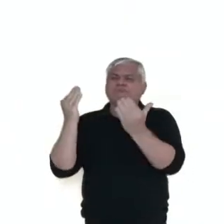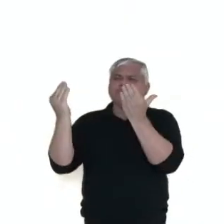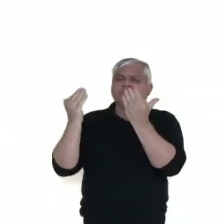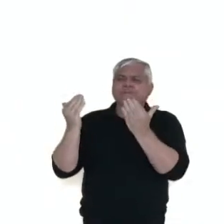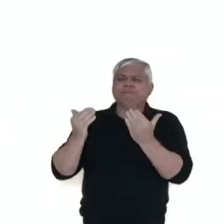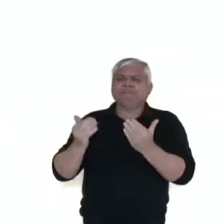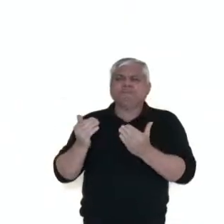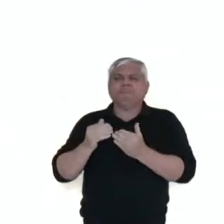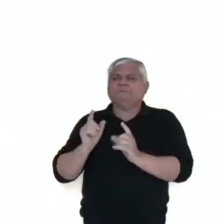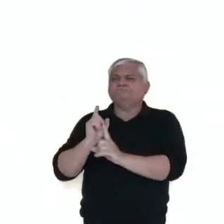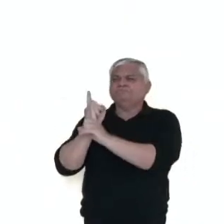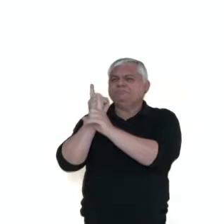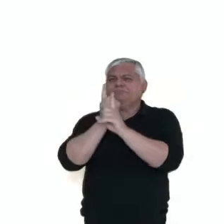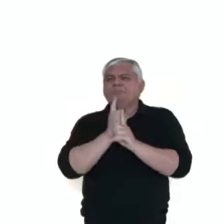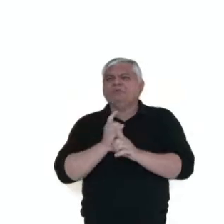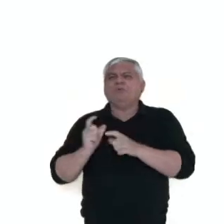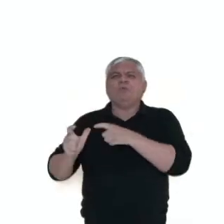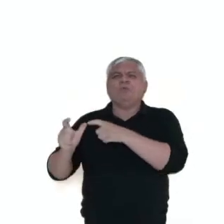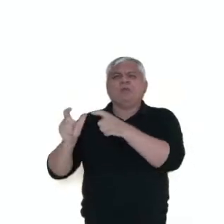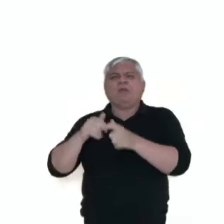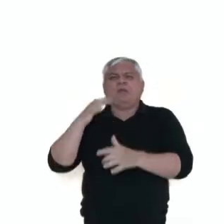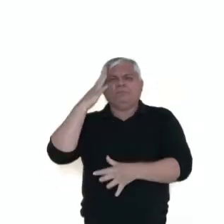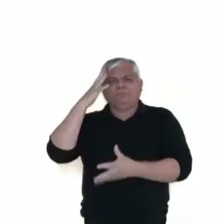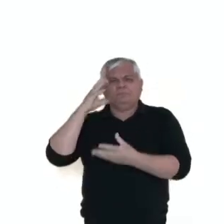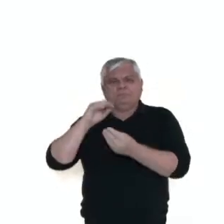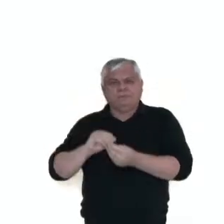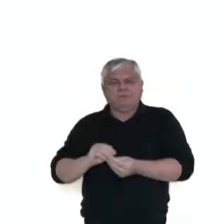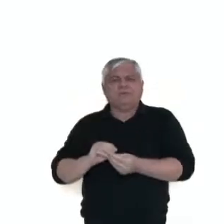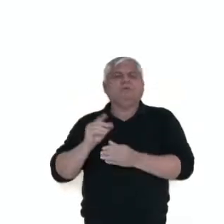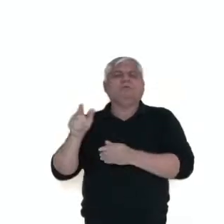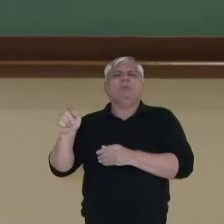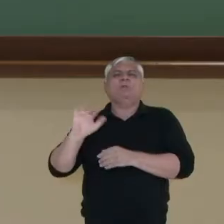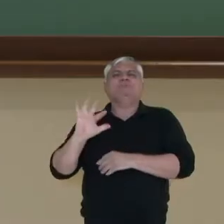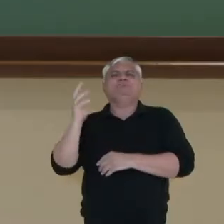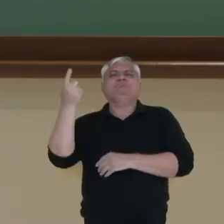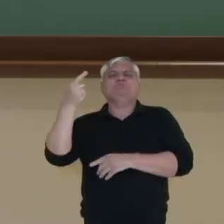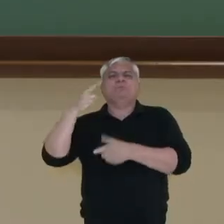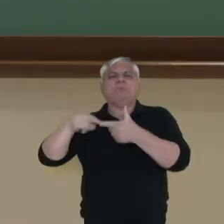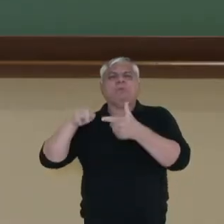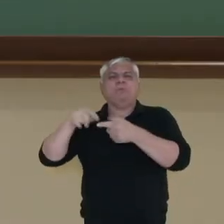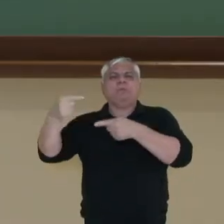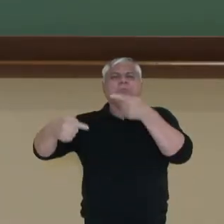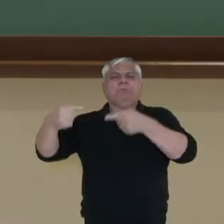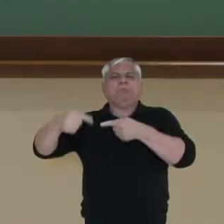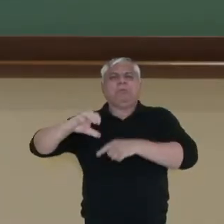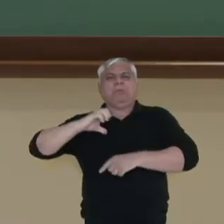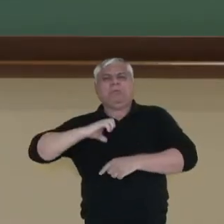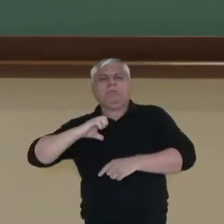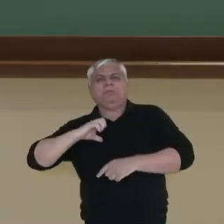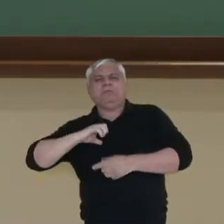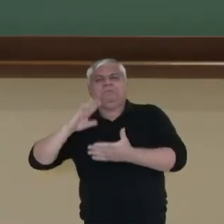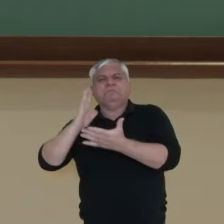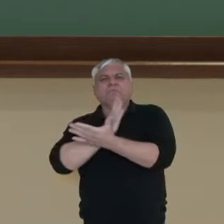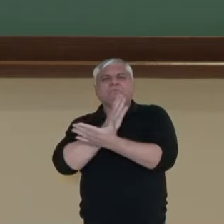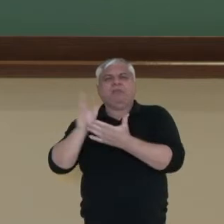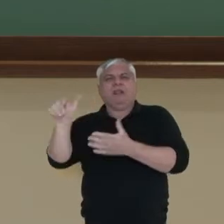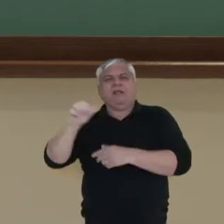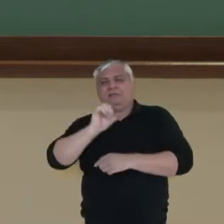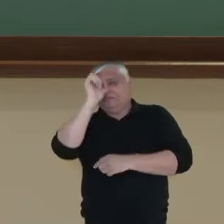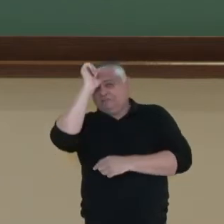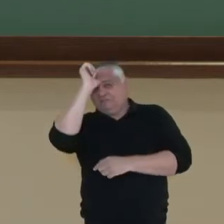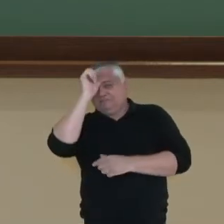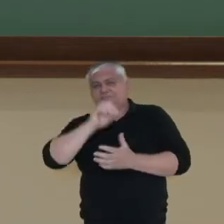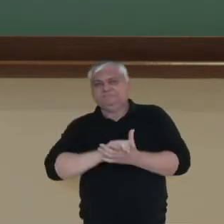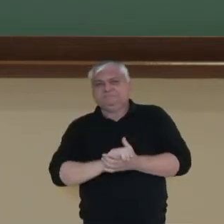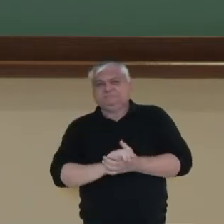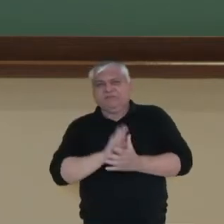e localizar, além de compreender o desenvolvimento dos conflitos étnicos e separatistas que acontecem na Índia.